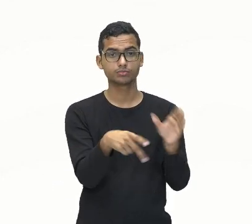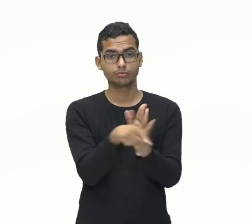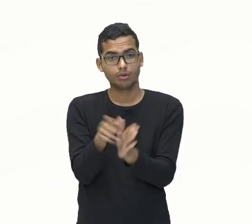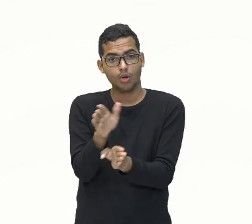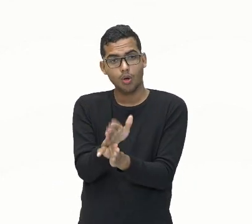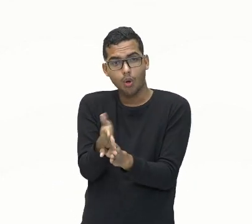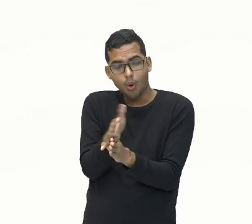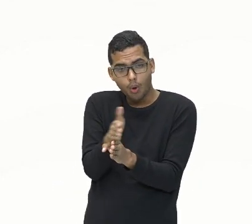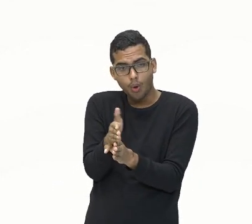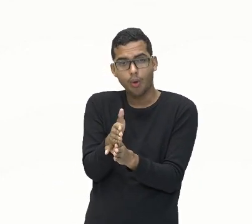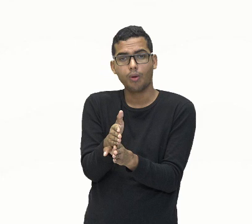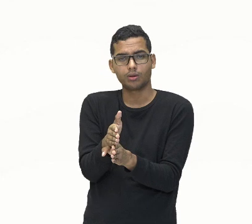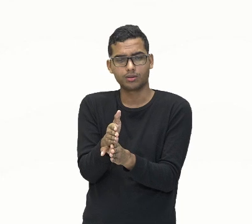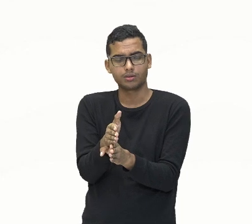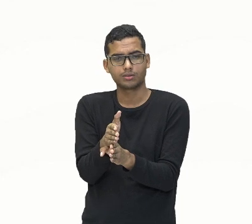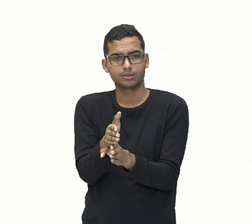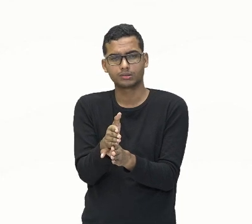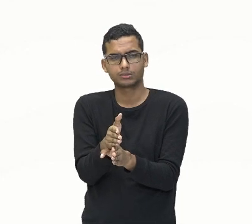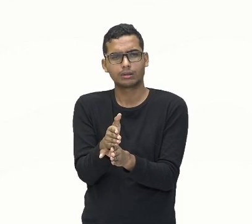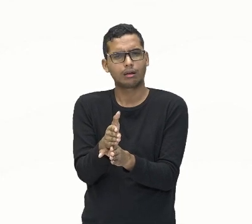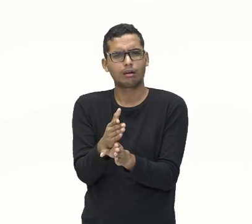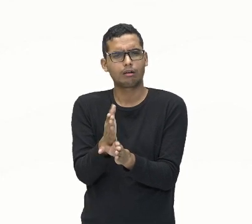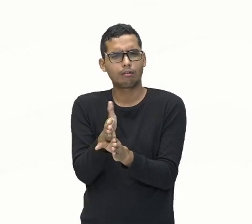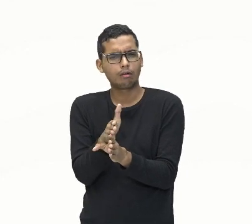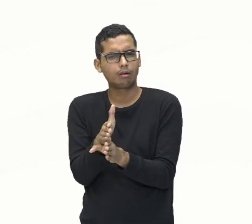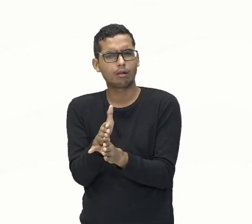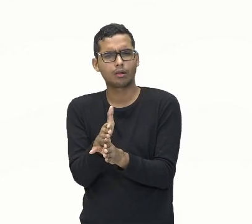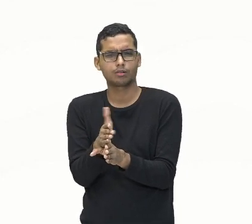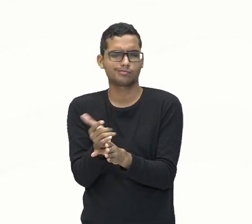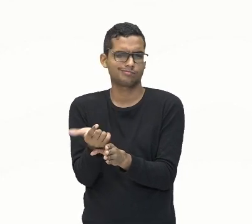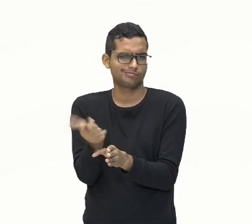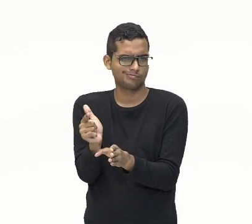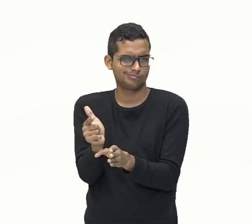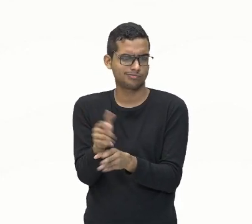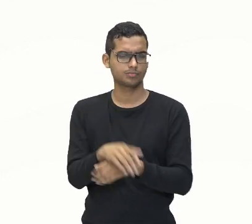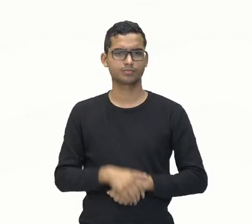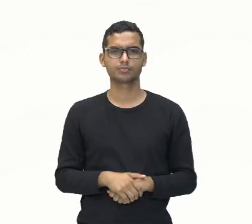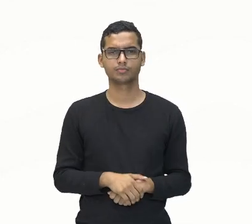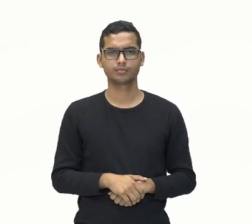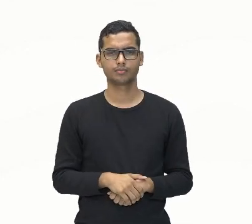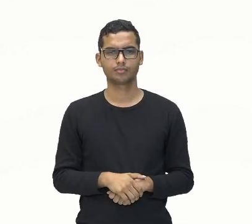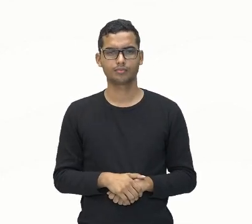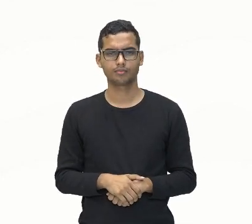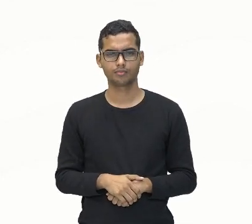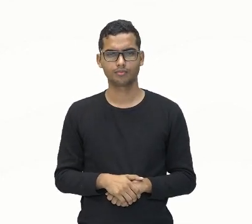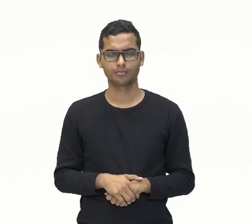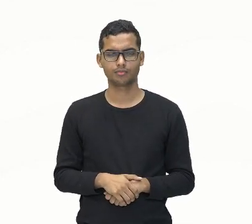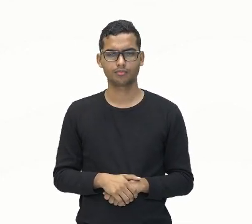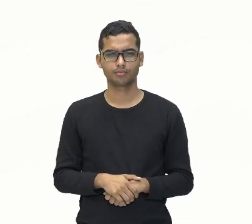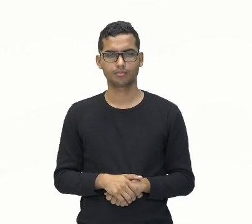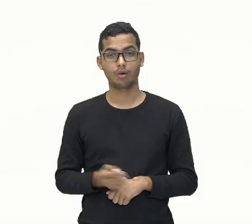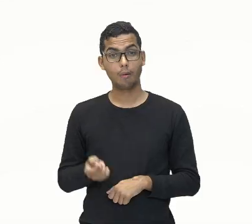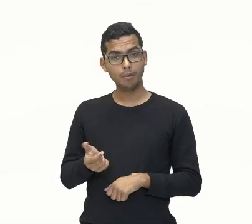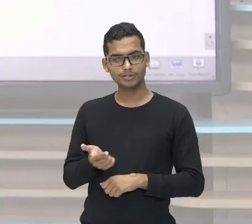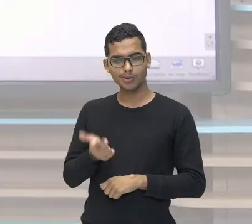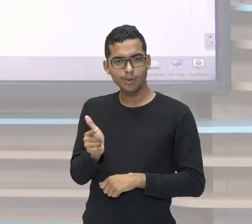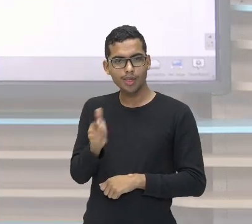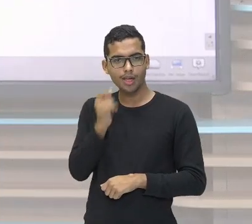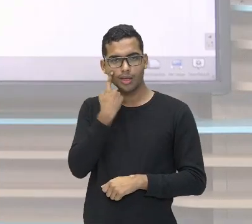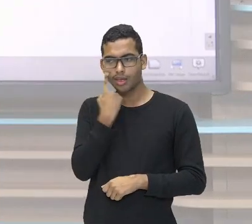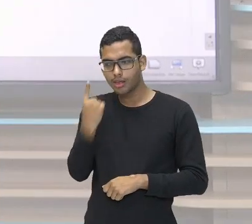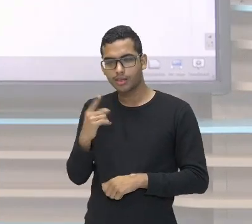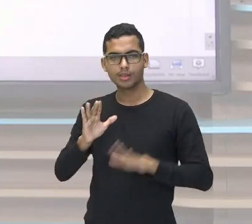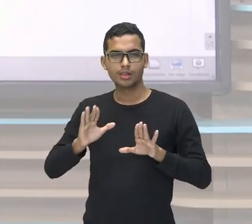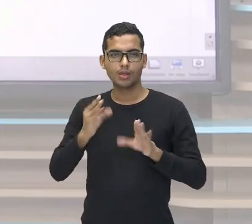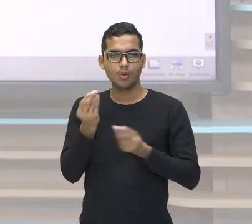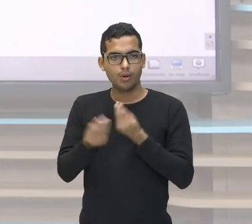físicas praticamente inexistem. Por que eu fiz questão aqui de enfatizar a livre circulação de pessoas?